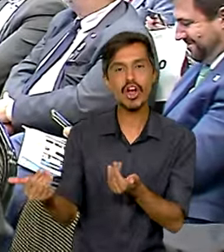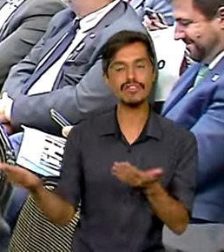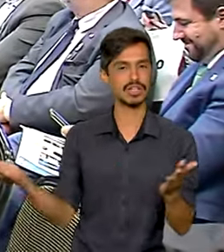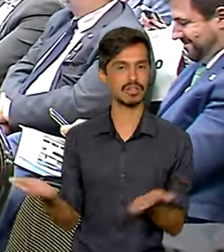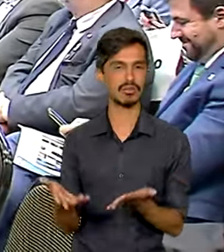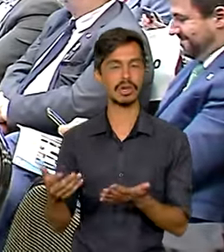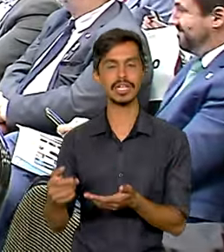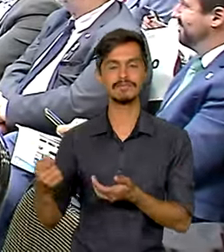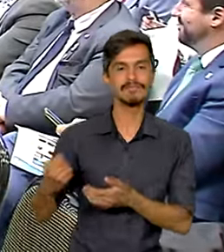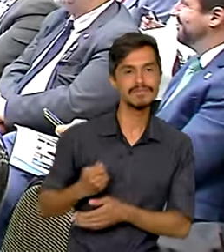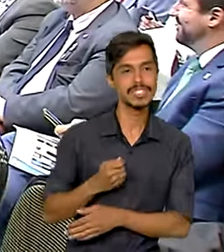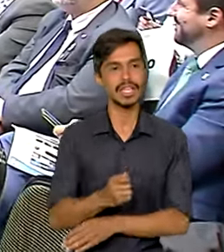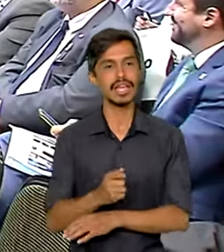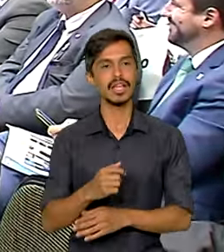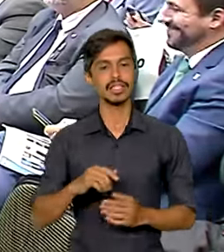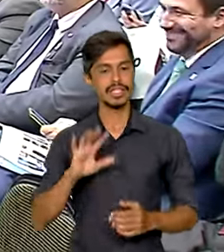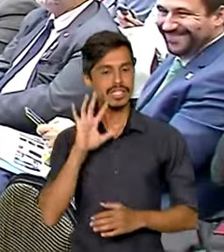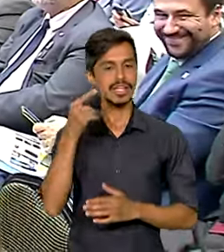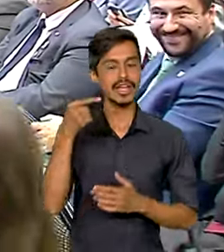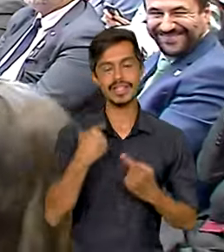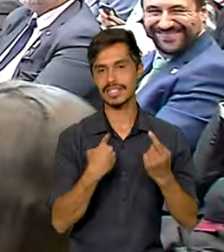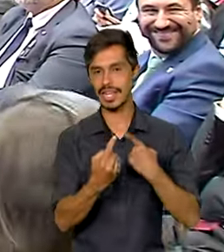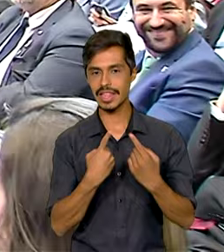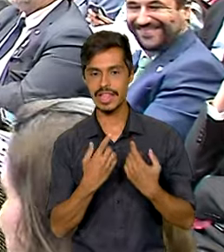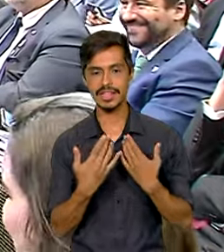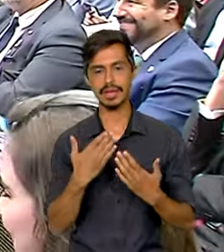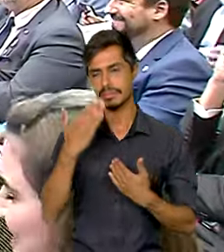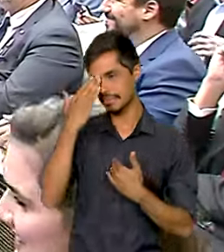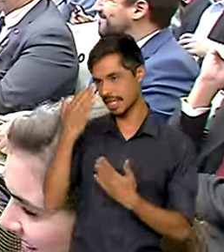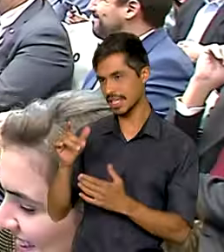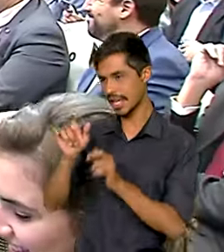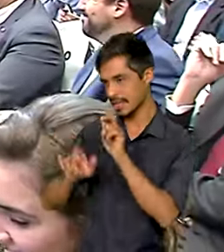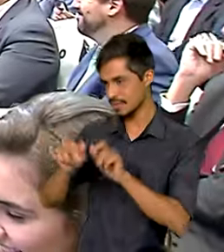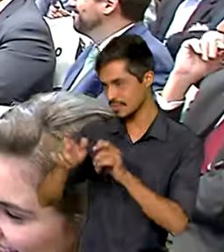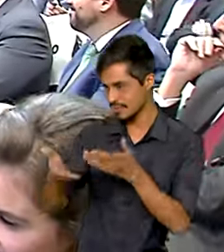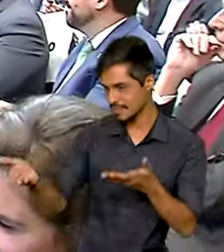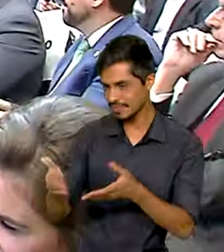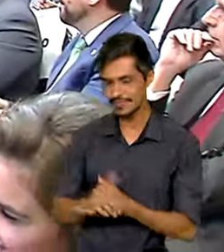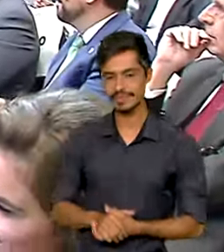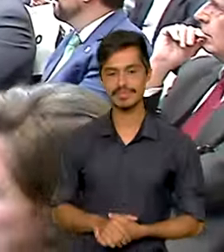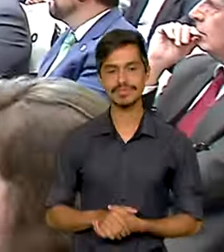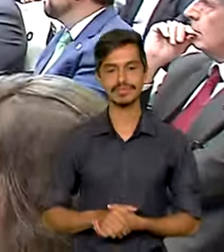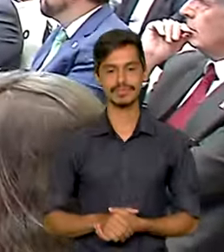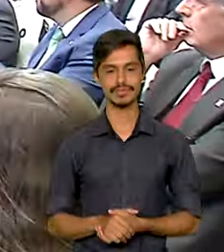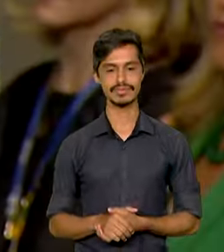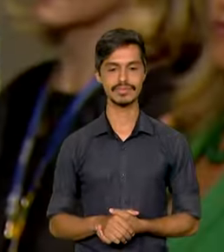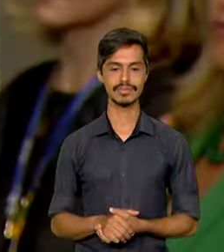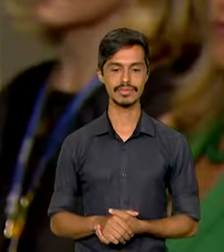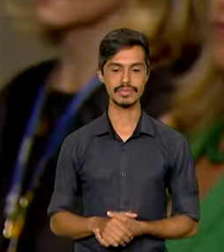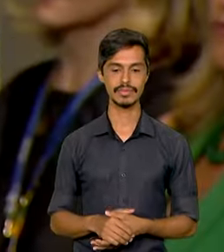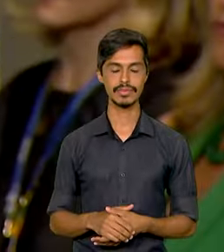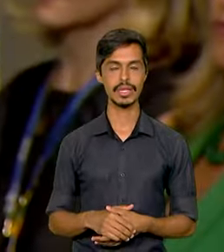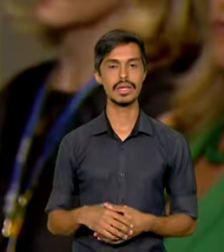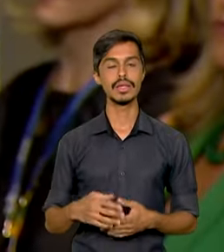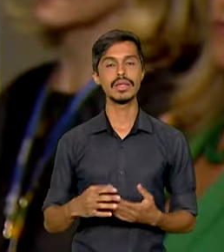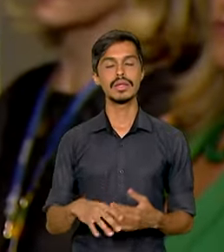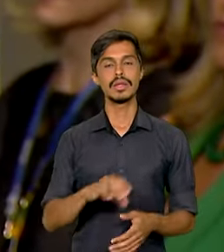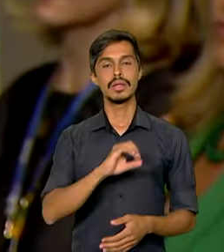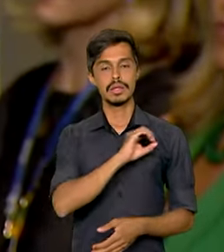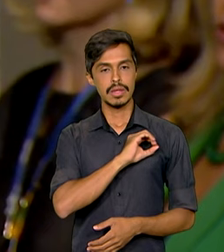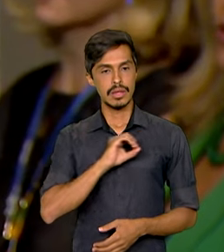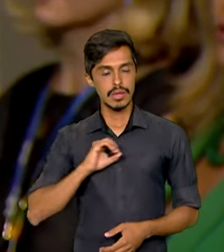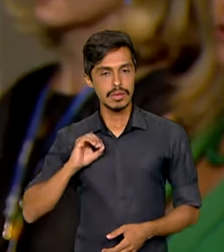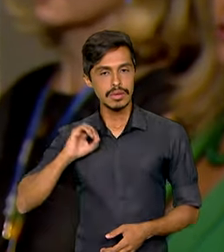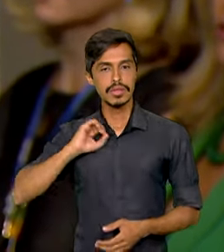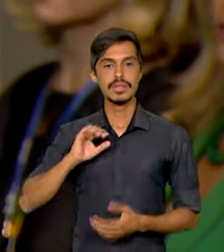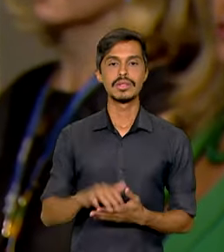poder resolver esse debate de ideias. Obrigada, meninos e meninas. Ministra Marina Silva, ministra de